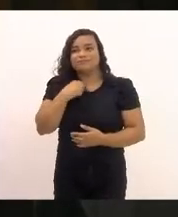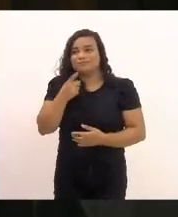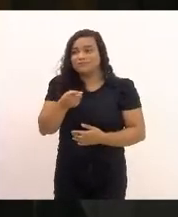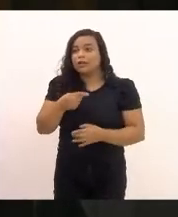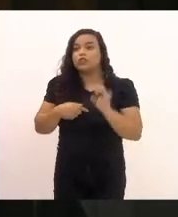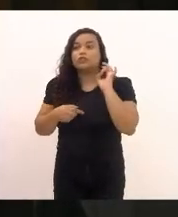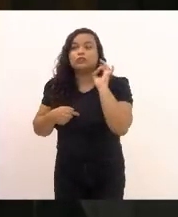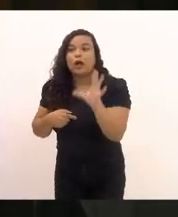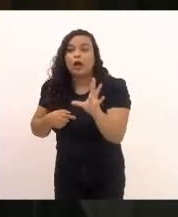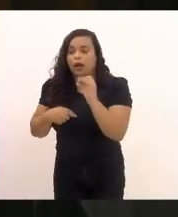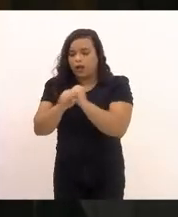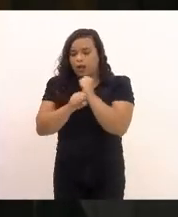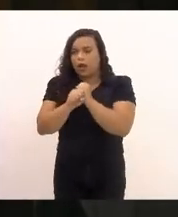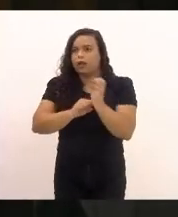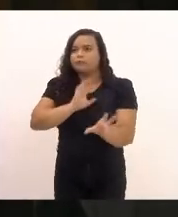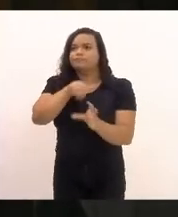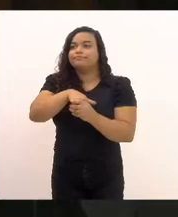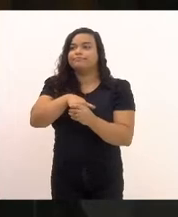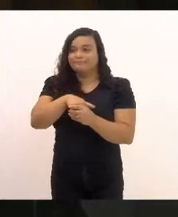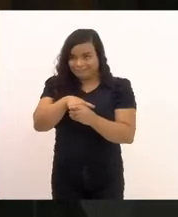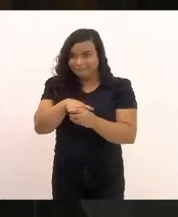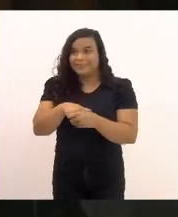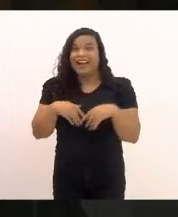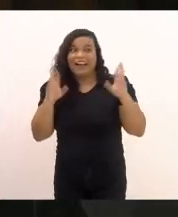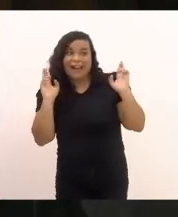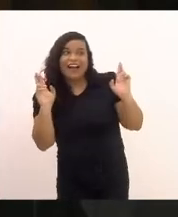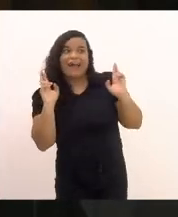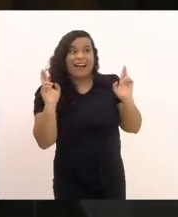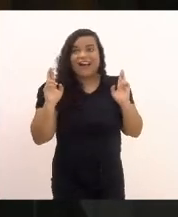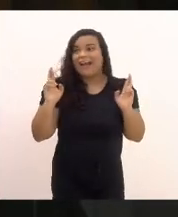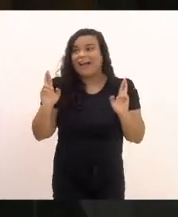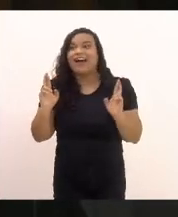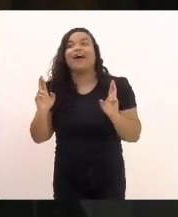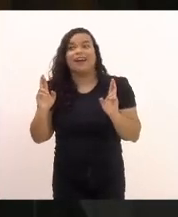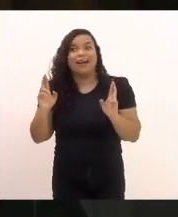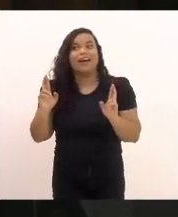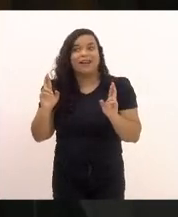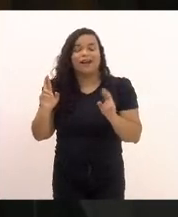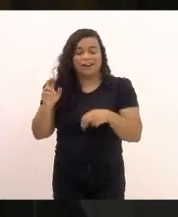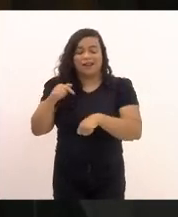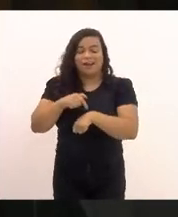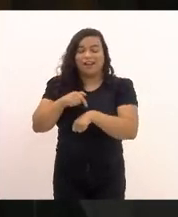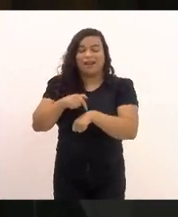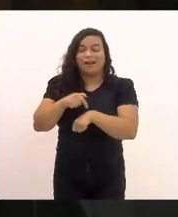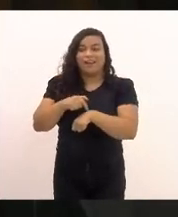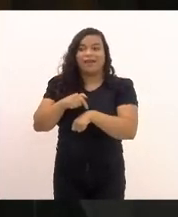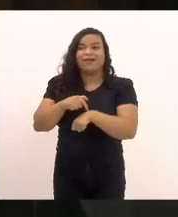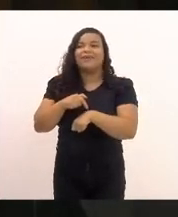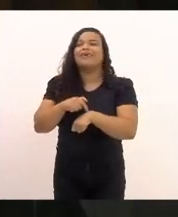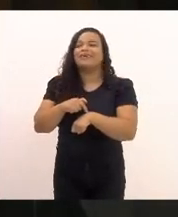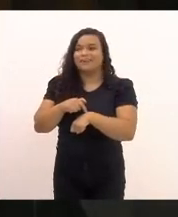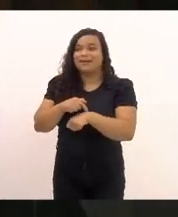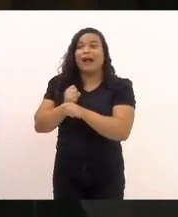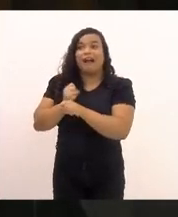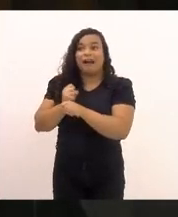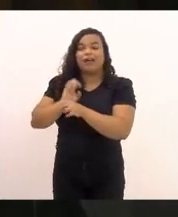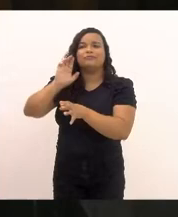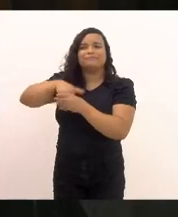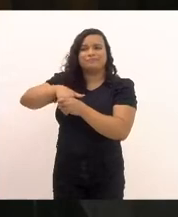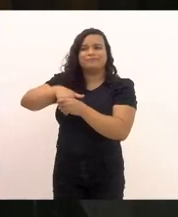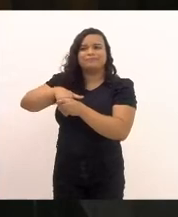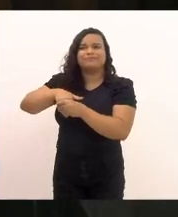eleitoral. Vamos deixar claro. Em ano eleitoral. A gente vai cobrar que essa